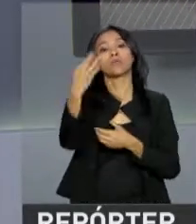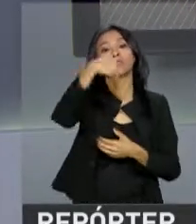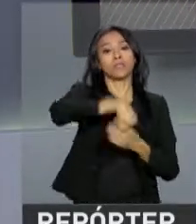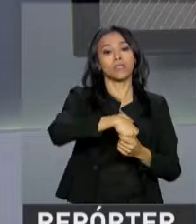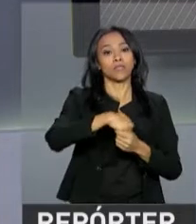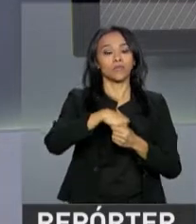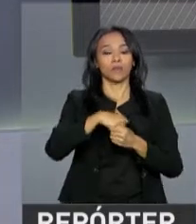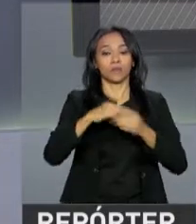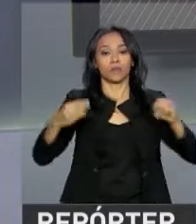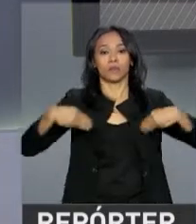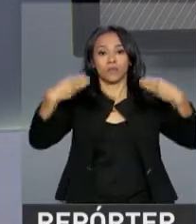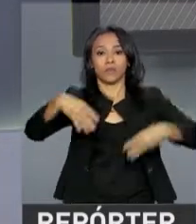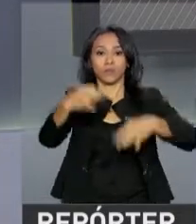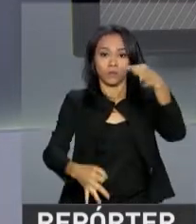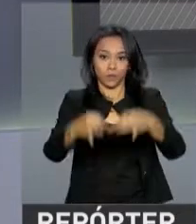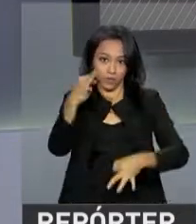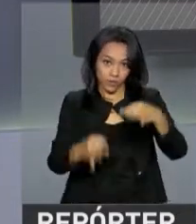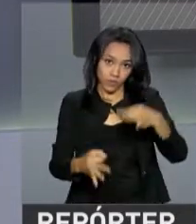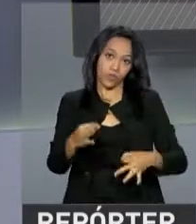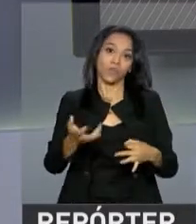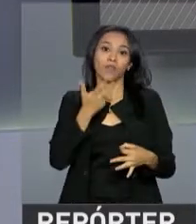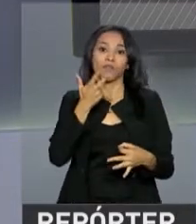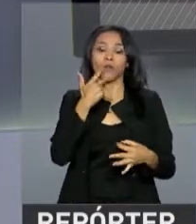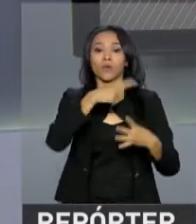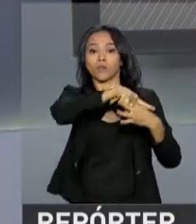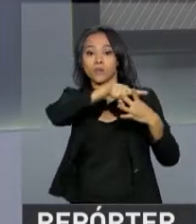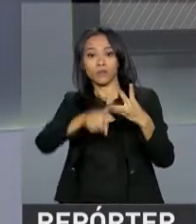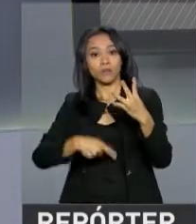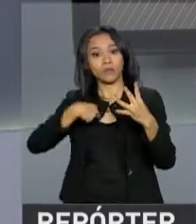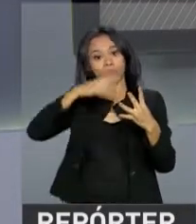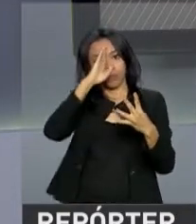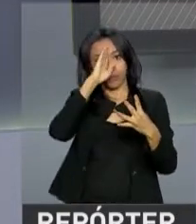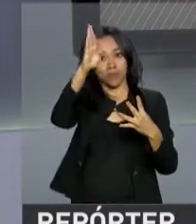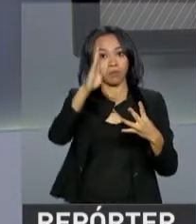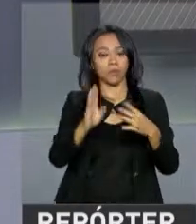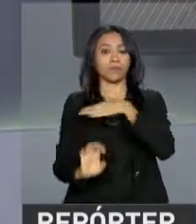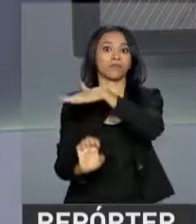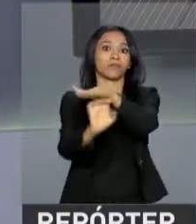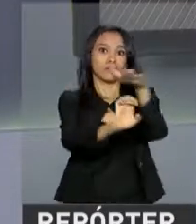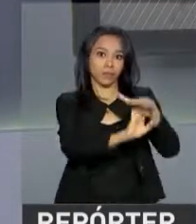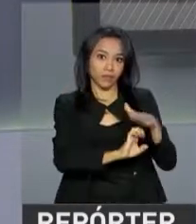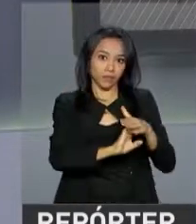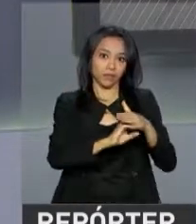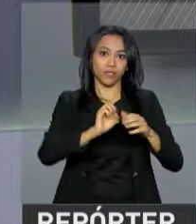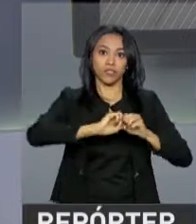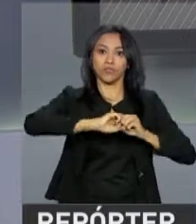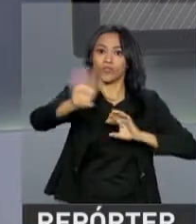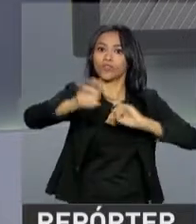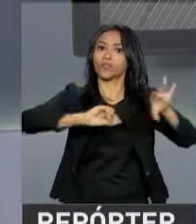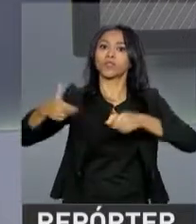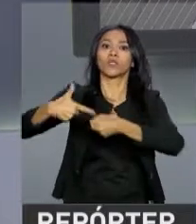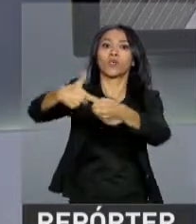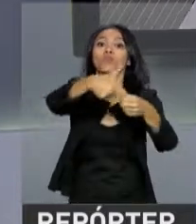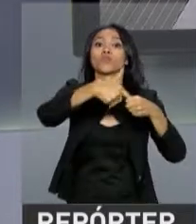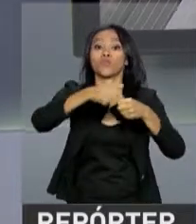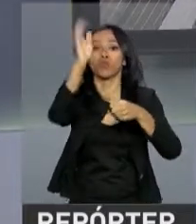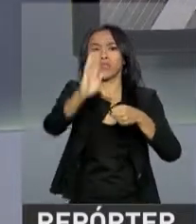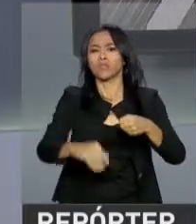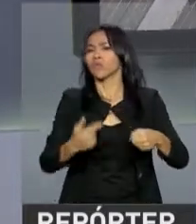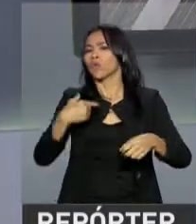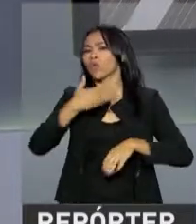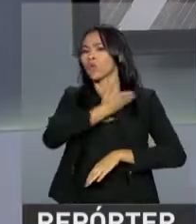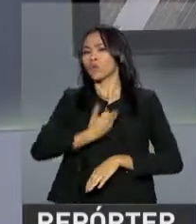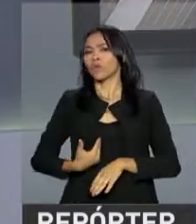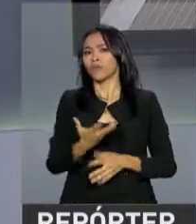da justiça notificou as quatro principais distribuidoras de combustíveis do país o governo quer saber por que o